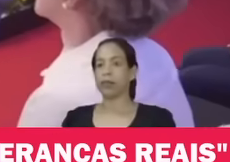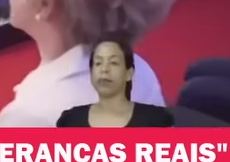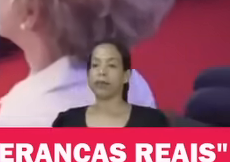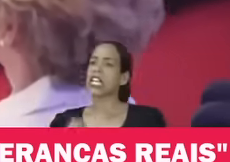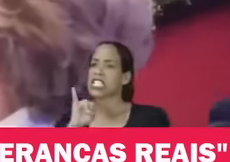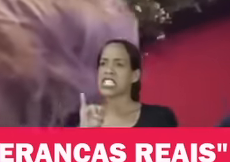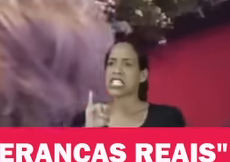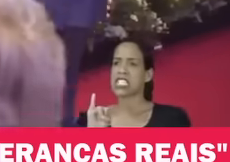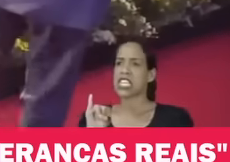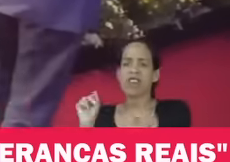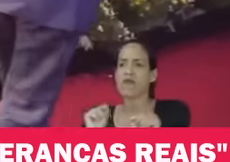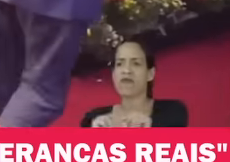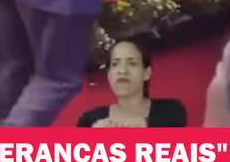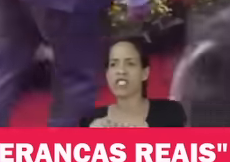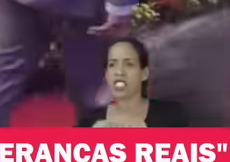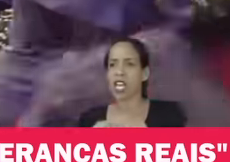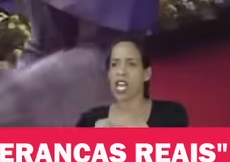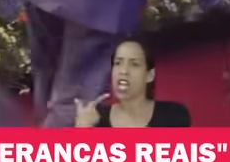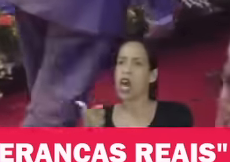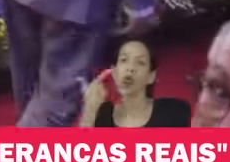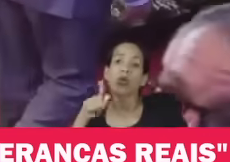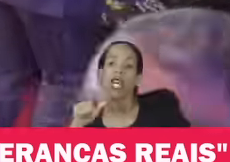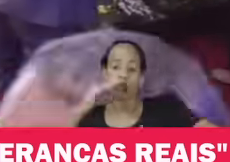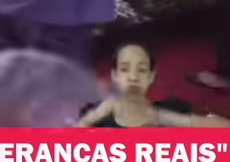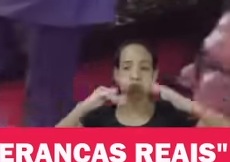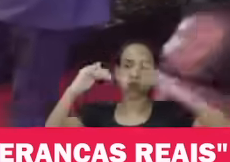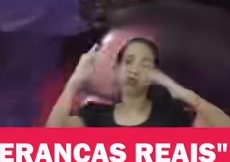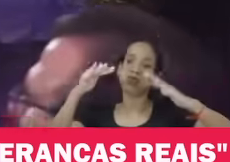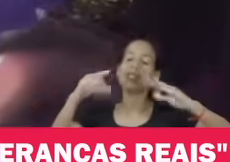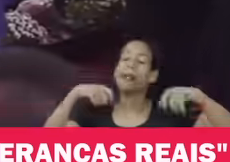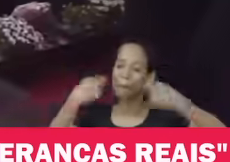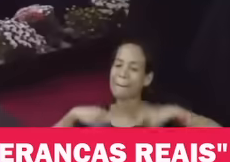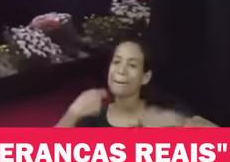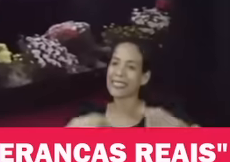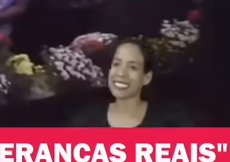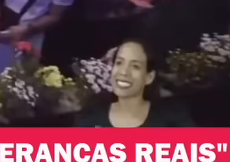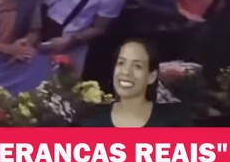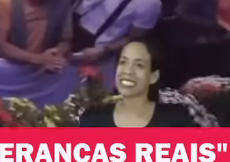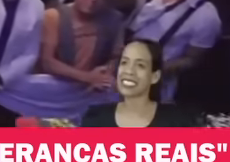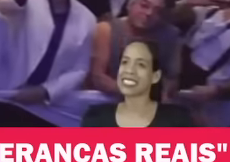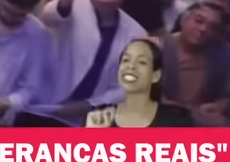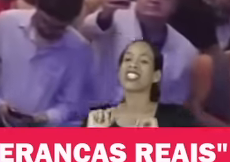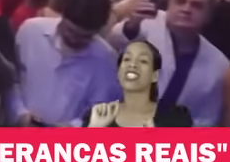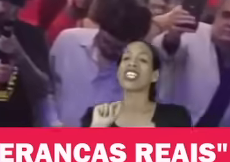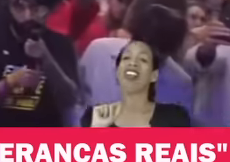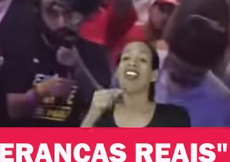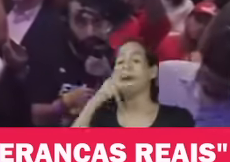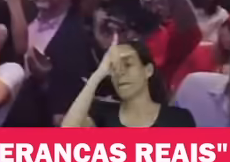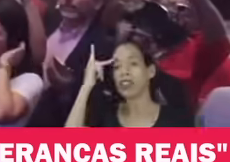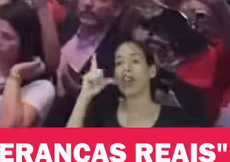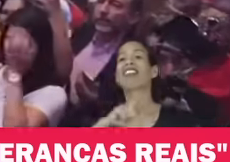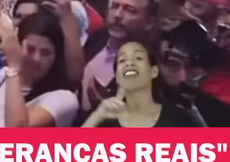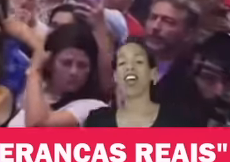Se a gente não fizer isso, a gente não vai crescer. E é preciso ter em conta. Quem tem voto nesse país é o